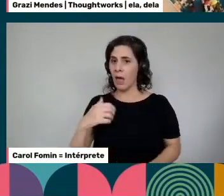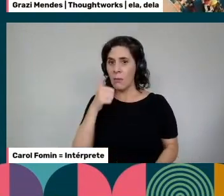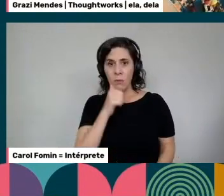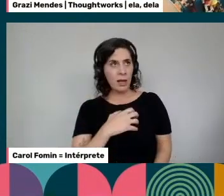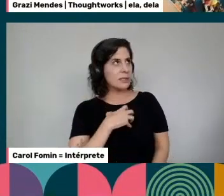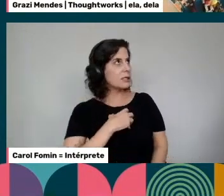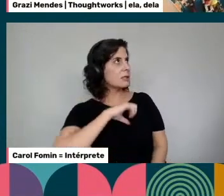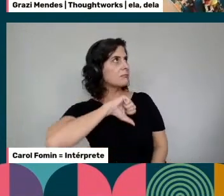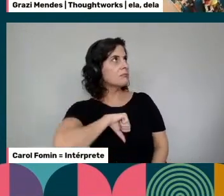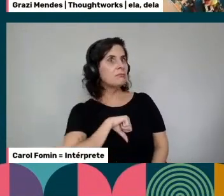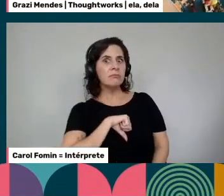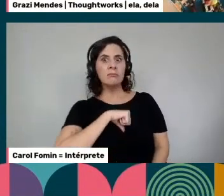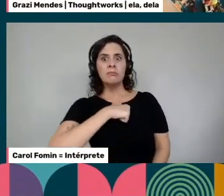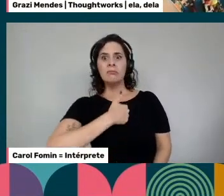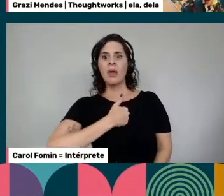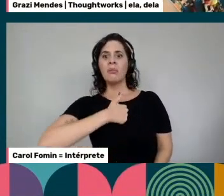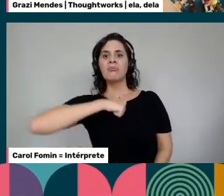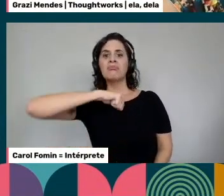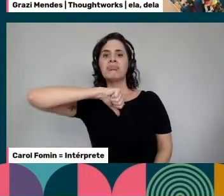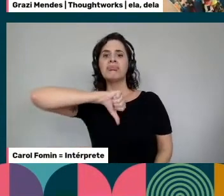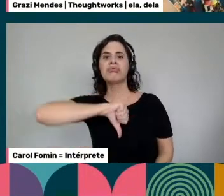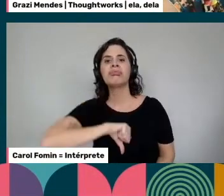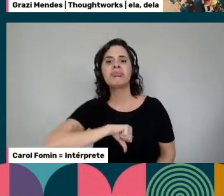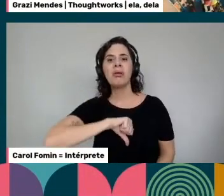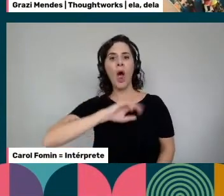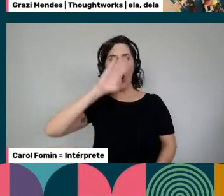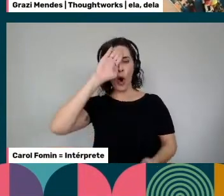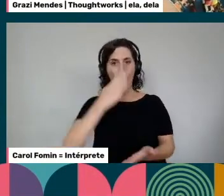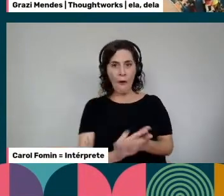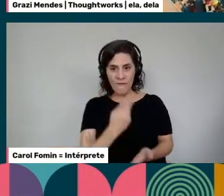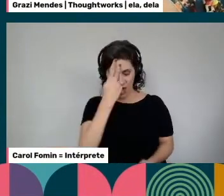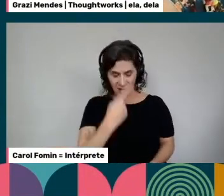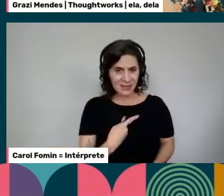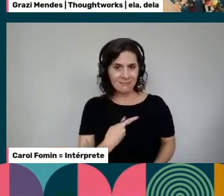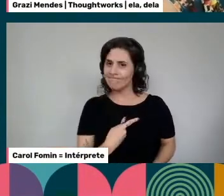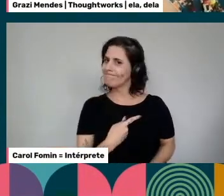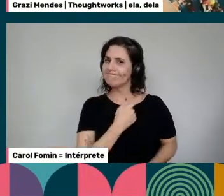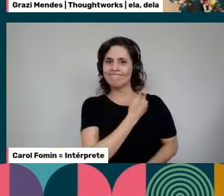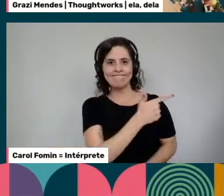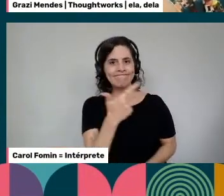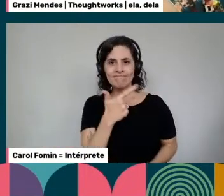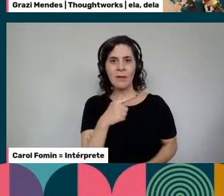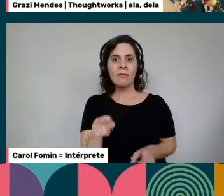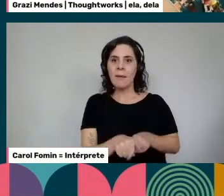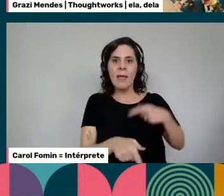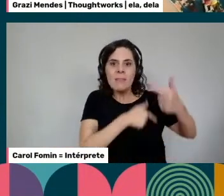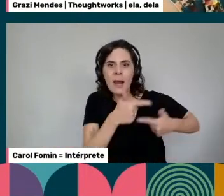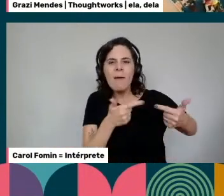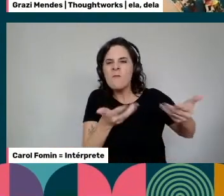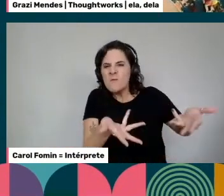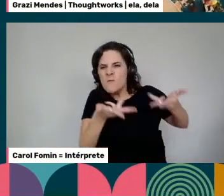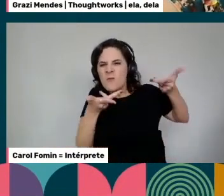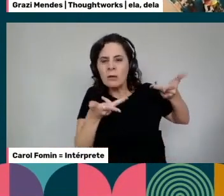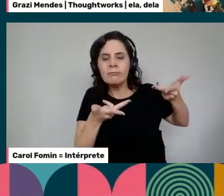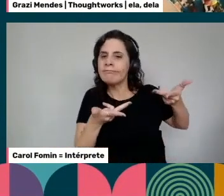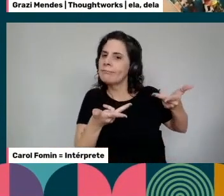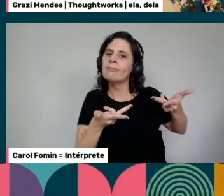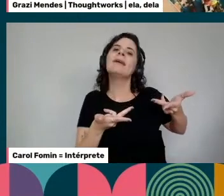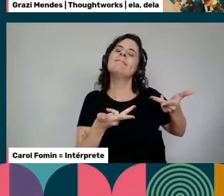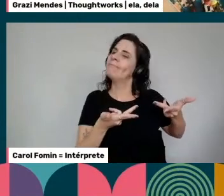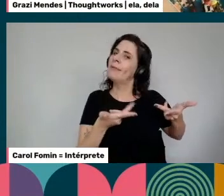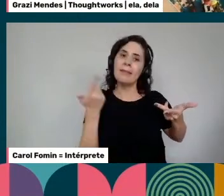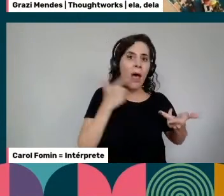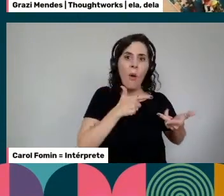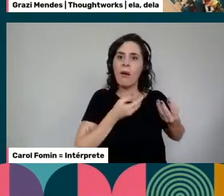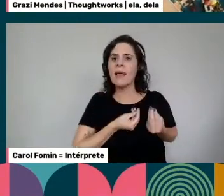sua performance, né, para além do que as empresas estão olhando de contratação de fato. E também o acesso